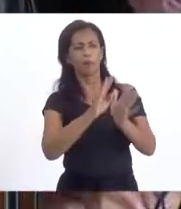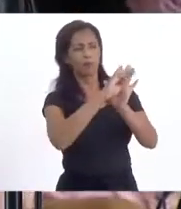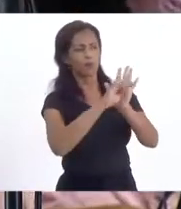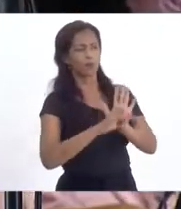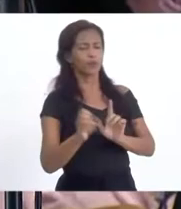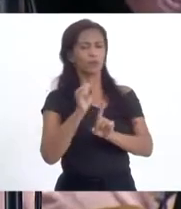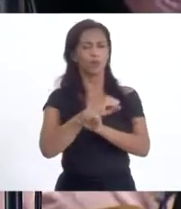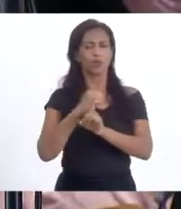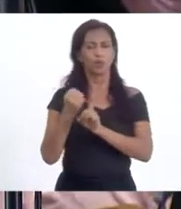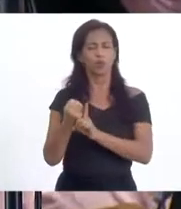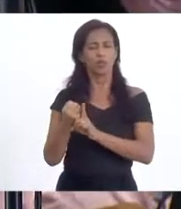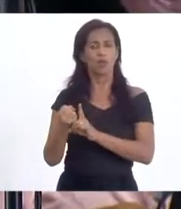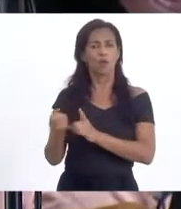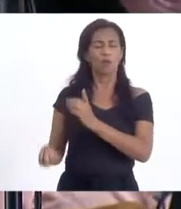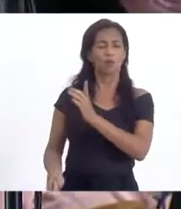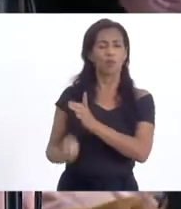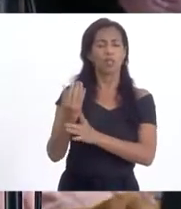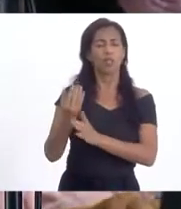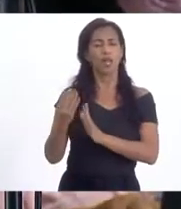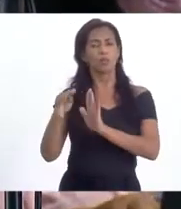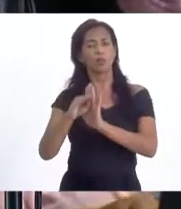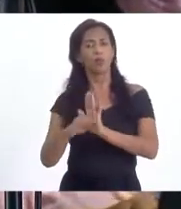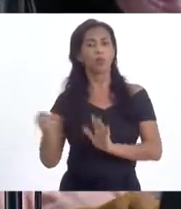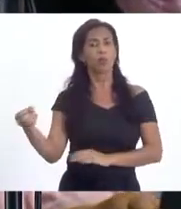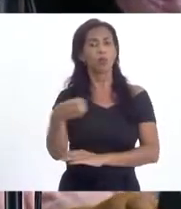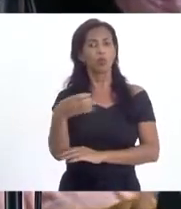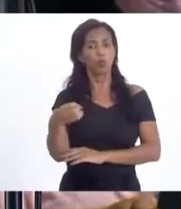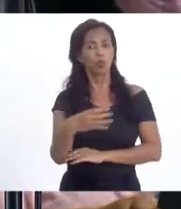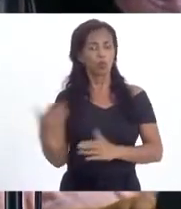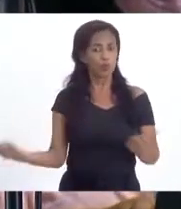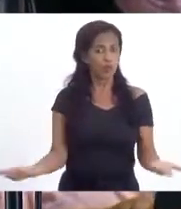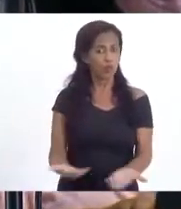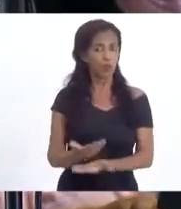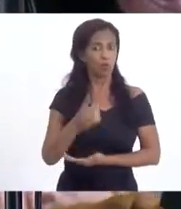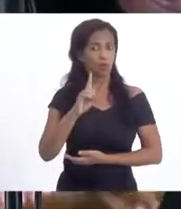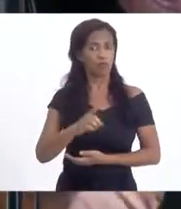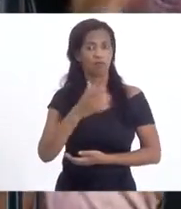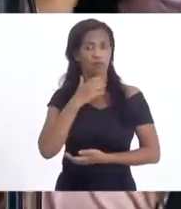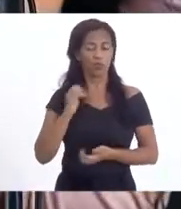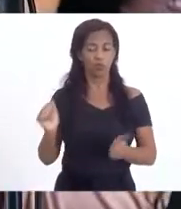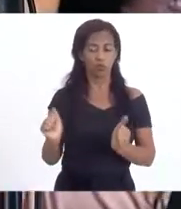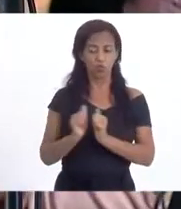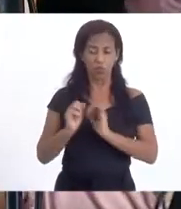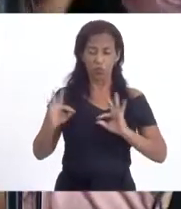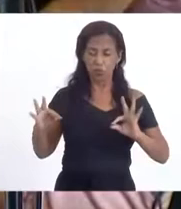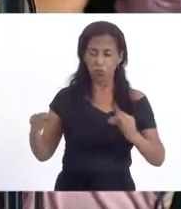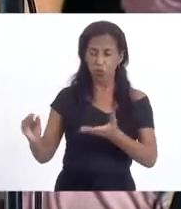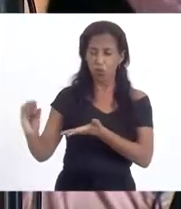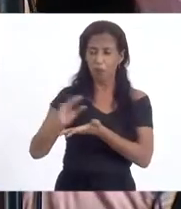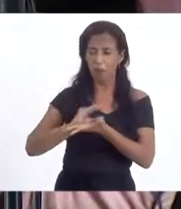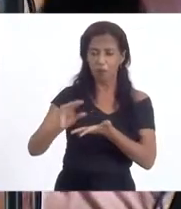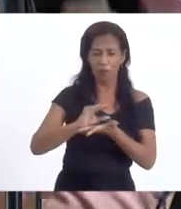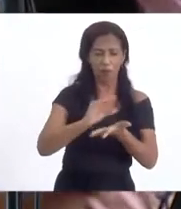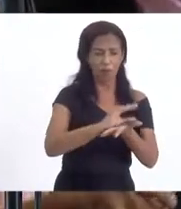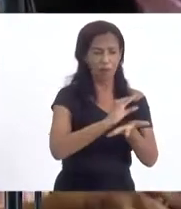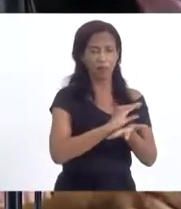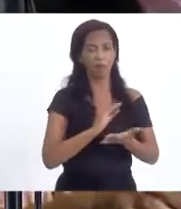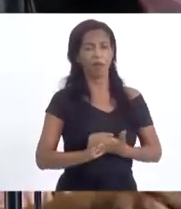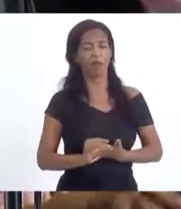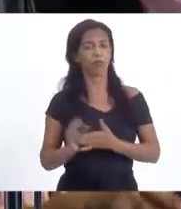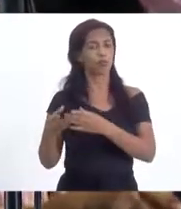sociais aumentados e criados programas novos. E agora, em dezembro, juntando todos os pagamentos que faremos a